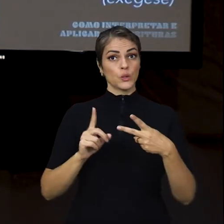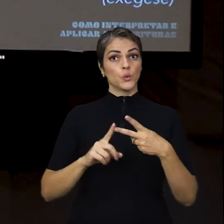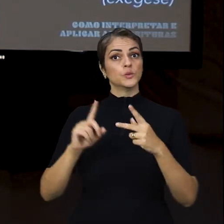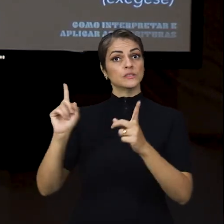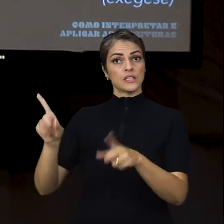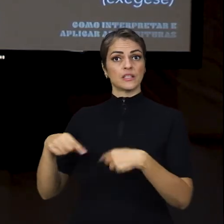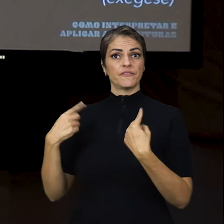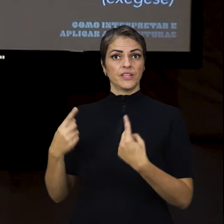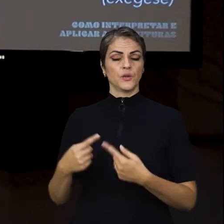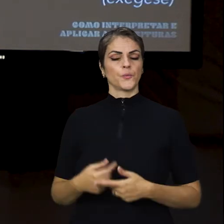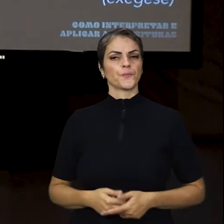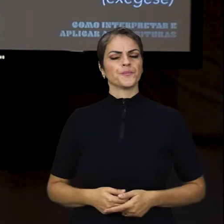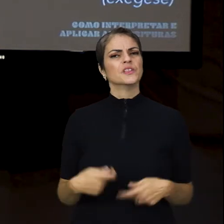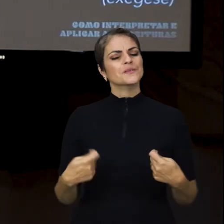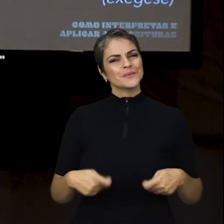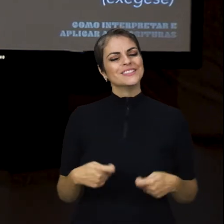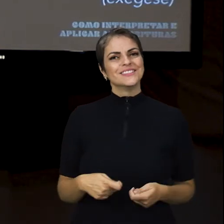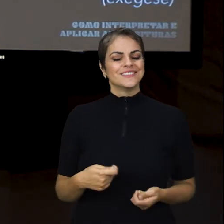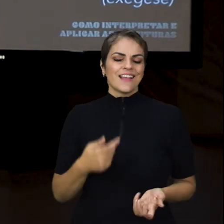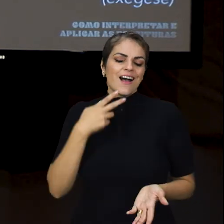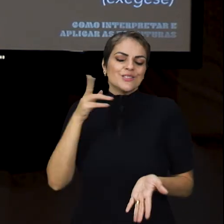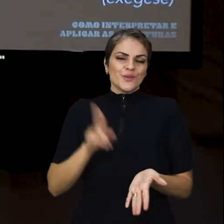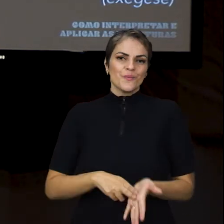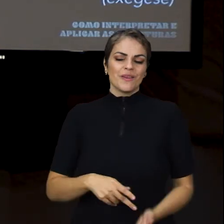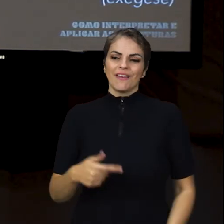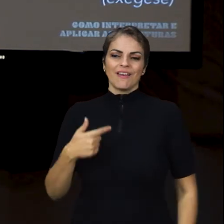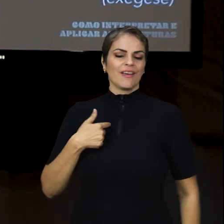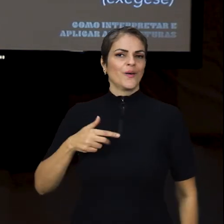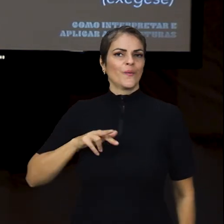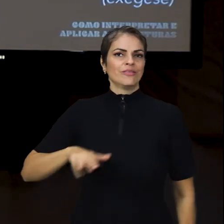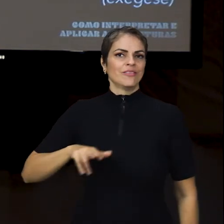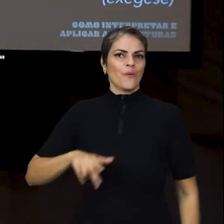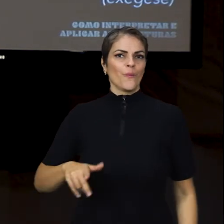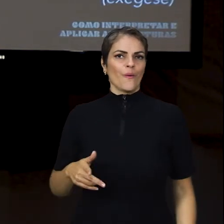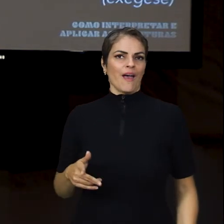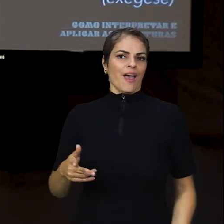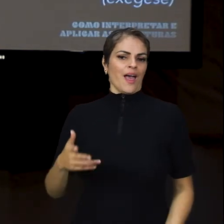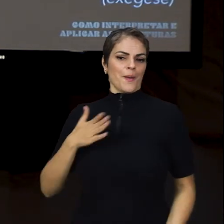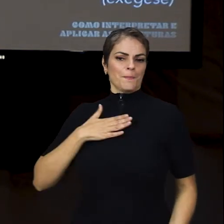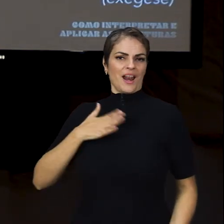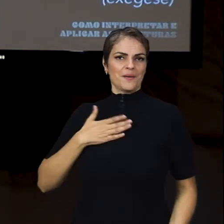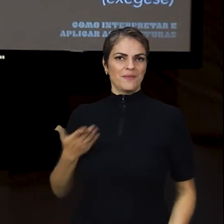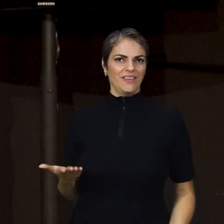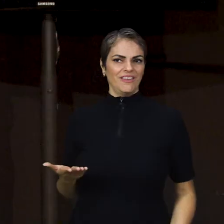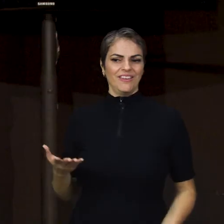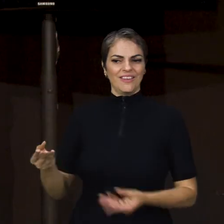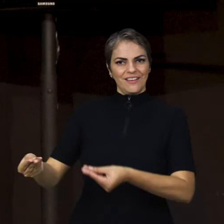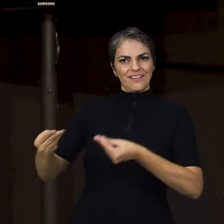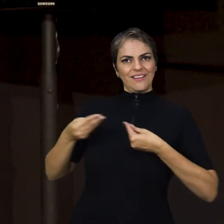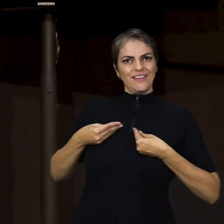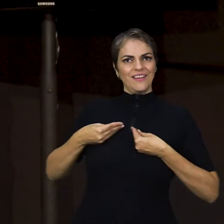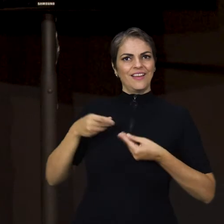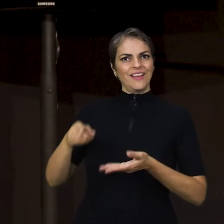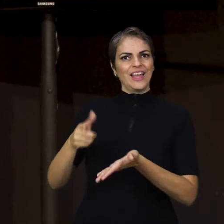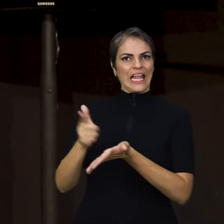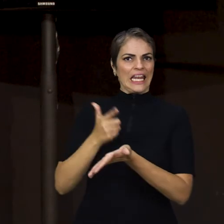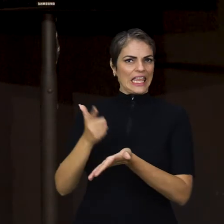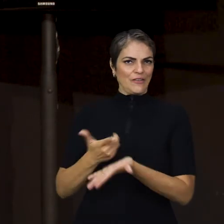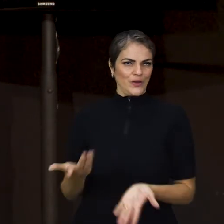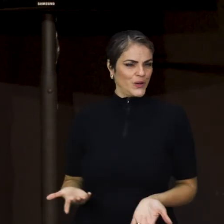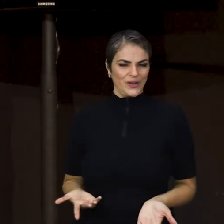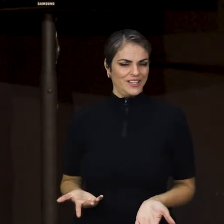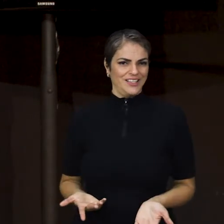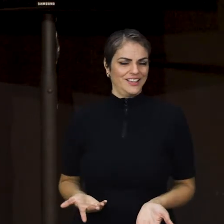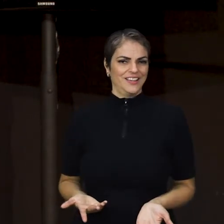somos os destinatários originais dos textos. Eu já mencionei isso anteriormente, mas quando eu, de fato,